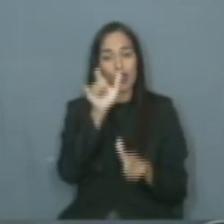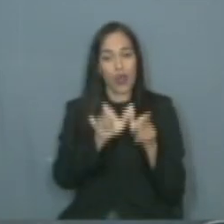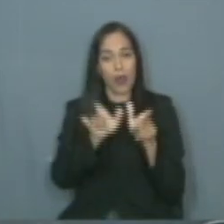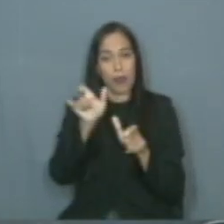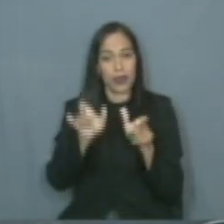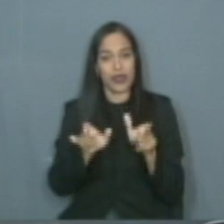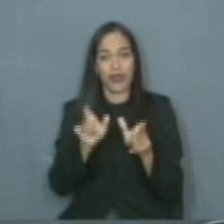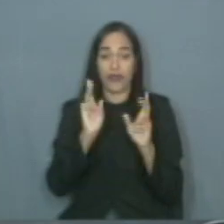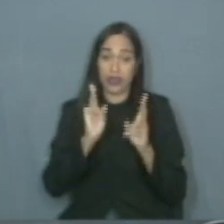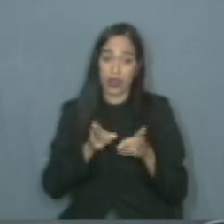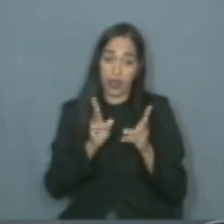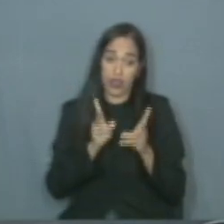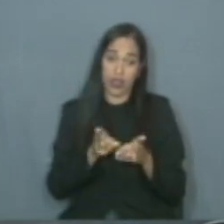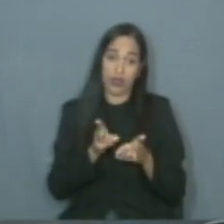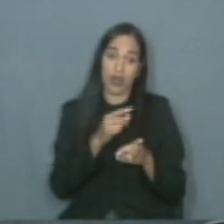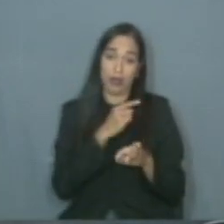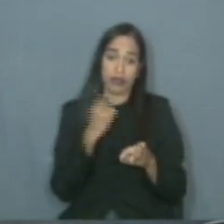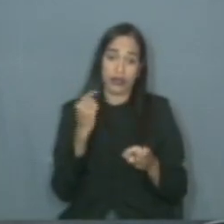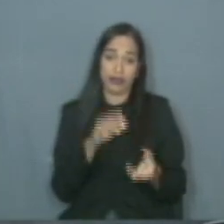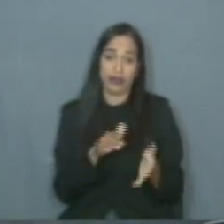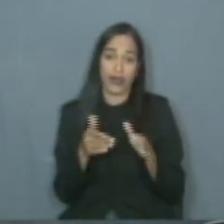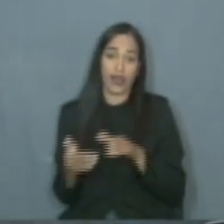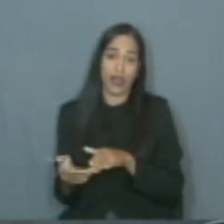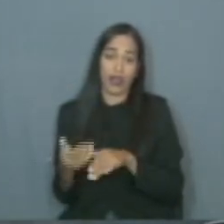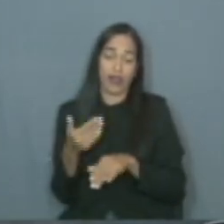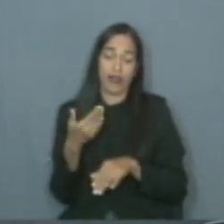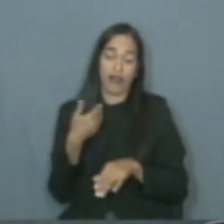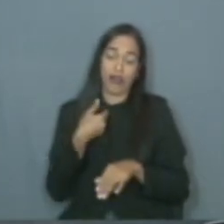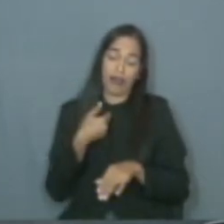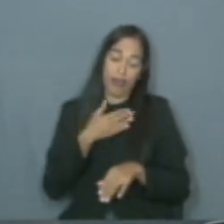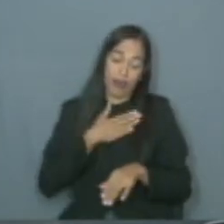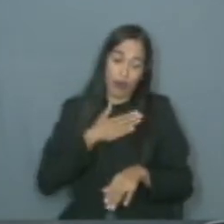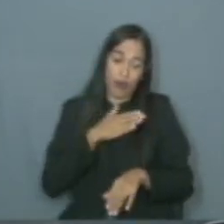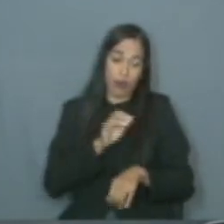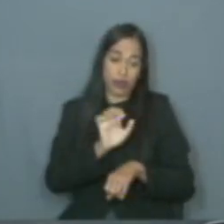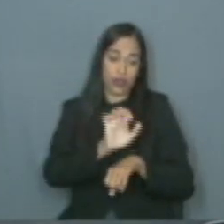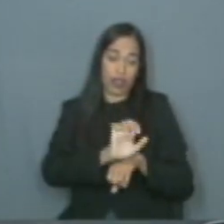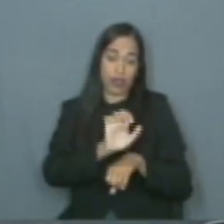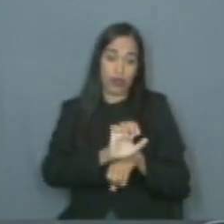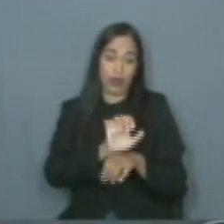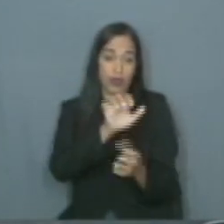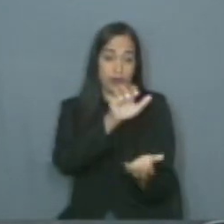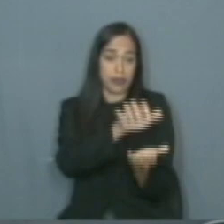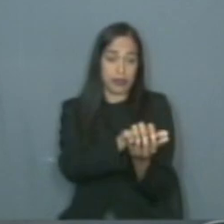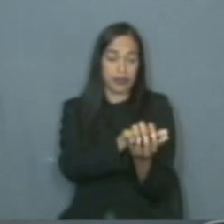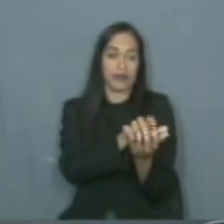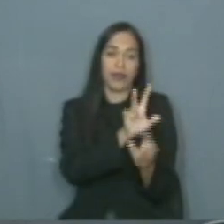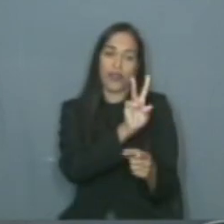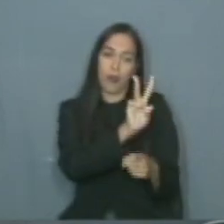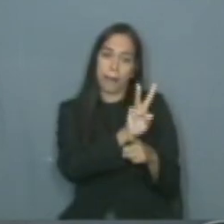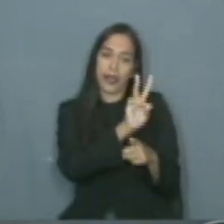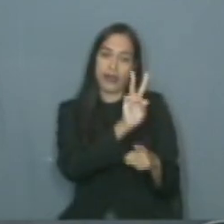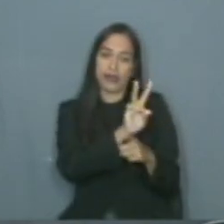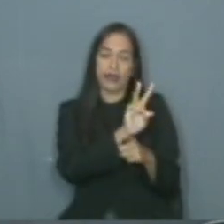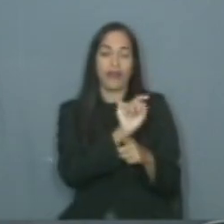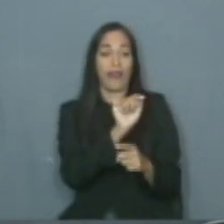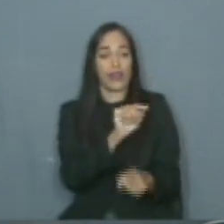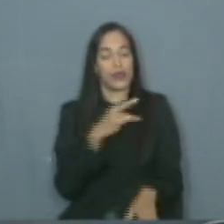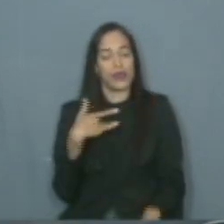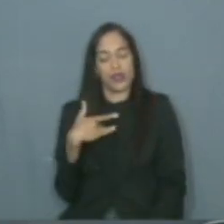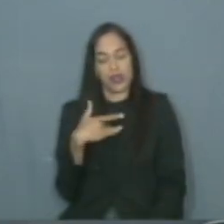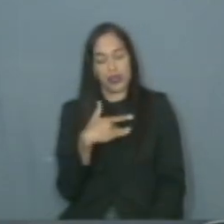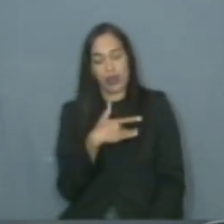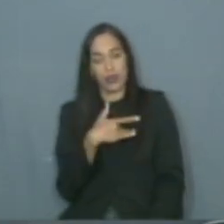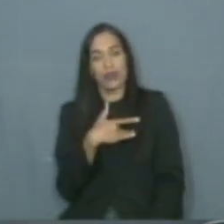você continuar nele, você pode até morrer, eu como Estado, eu vou fazer o que tiver ao meu alcance para preservar o máximo possível a sua